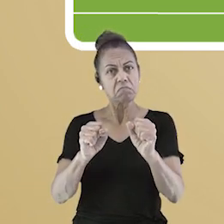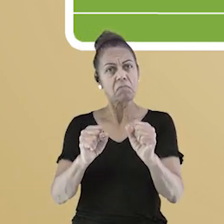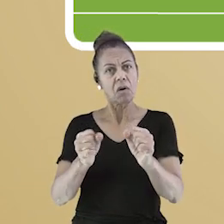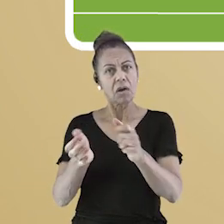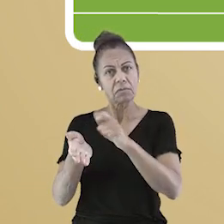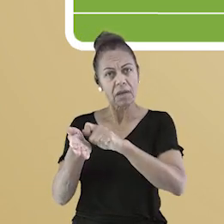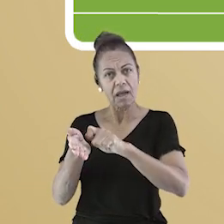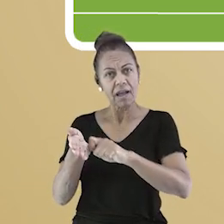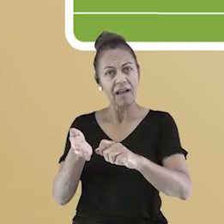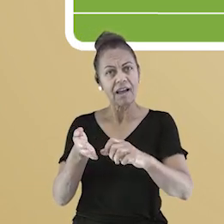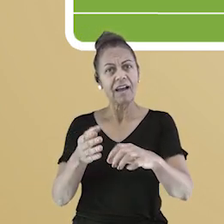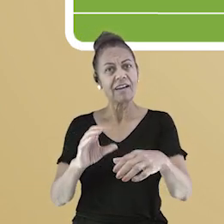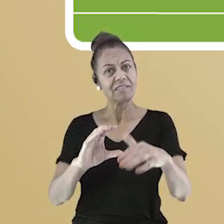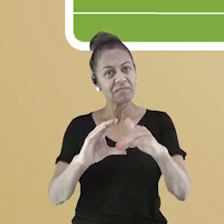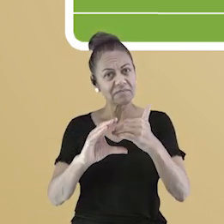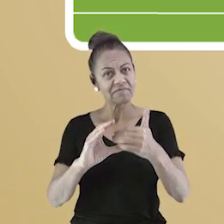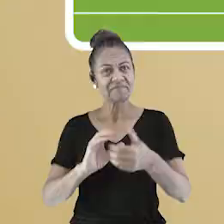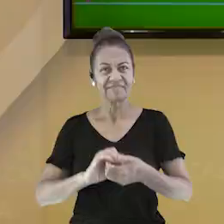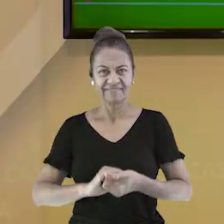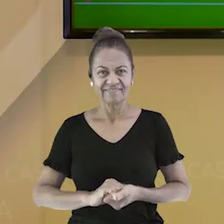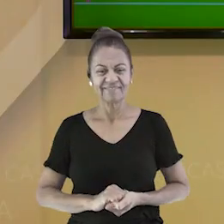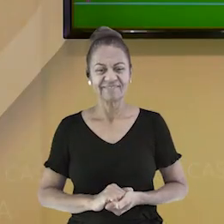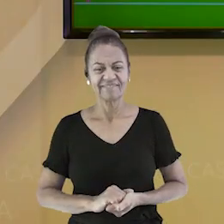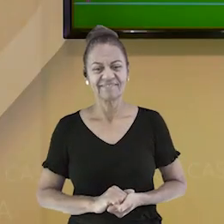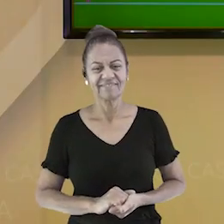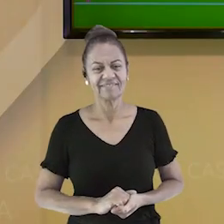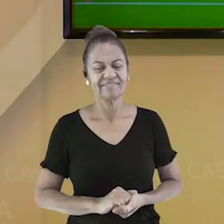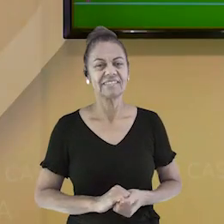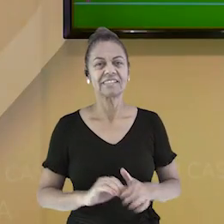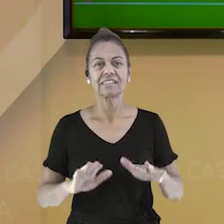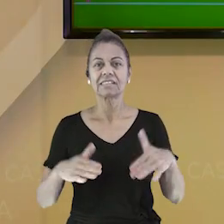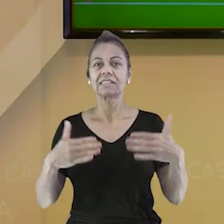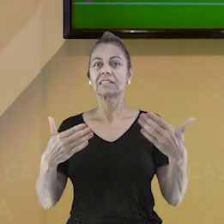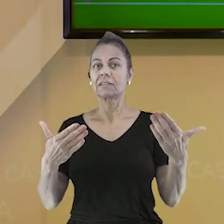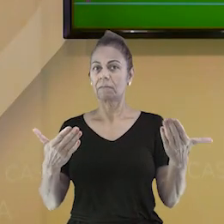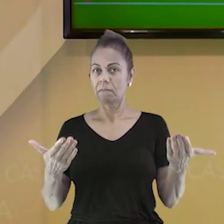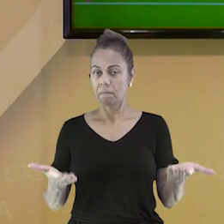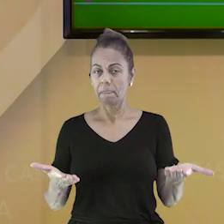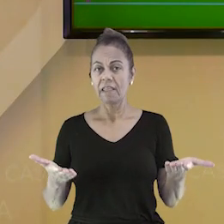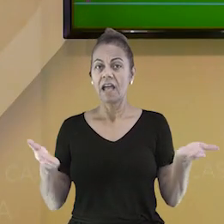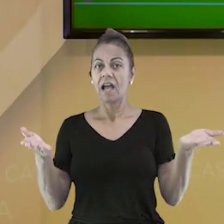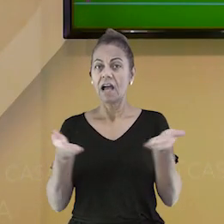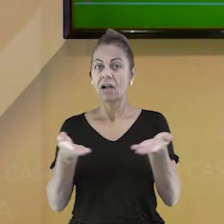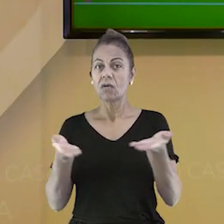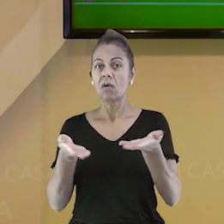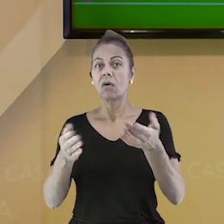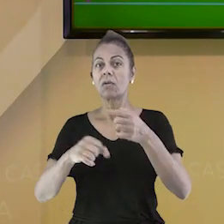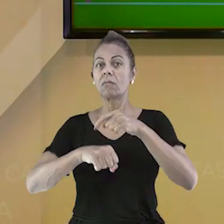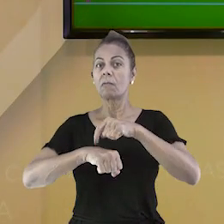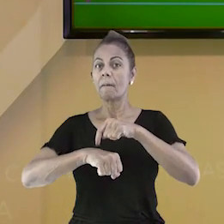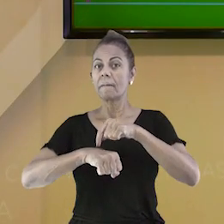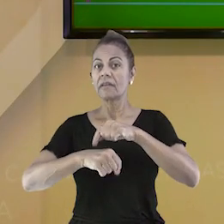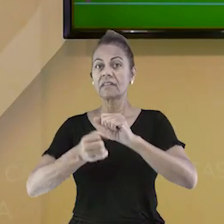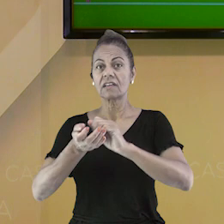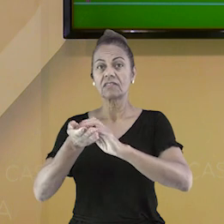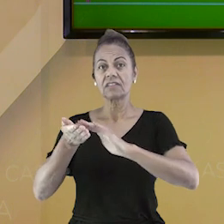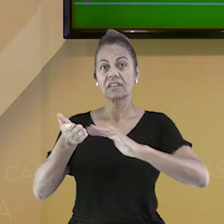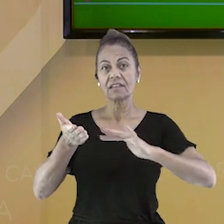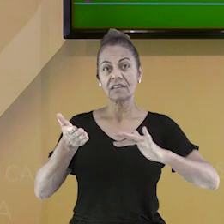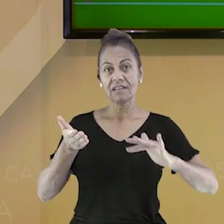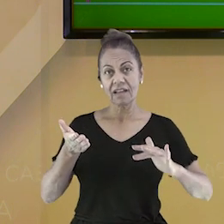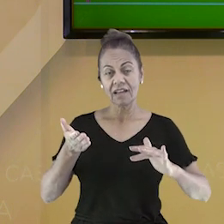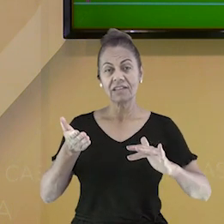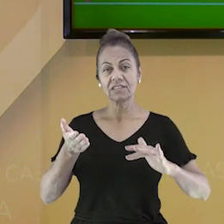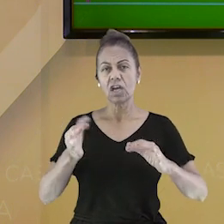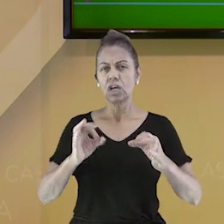que a rigor de aparecer aqui na tela. Show? Estudantes, agora a gente vai fazer uma atividade aqui, certo? A respeito do que nós trabalhamos na